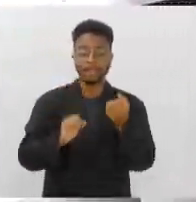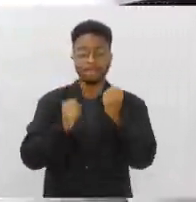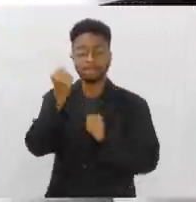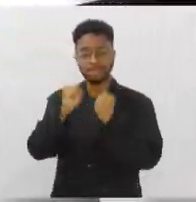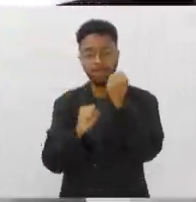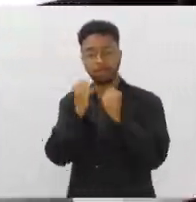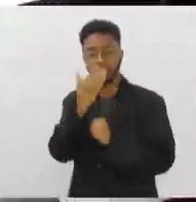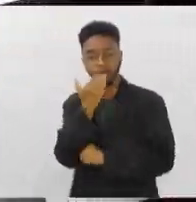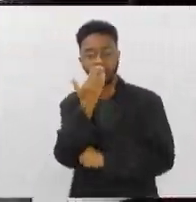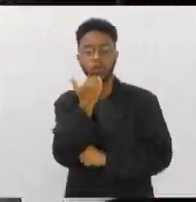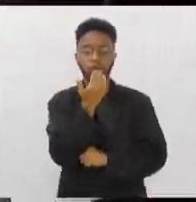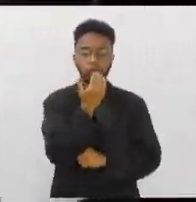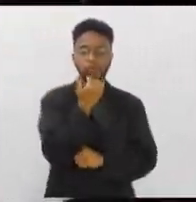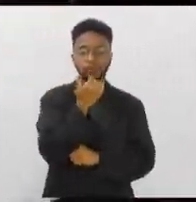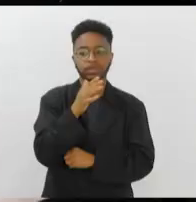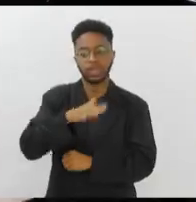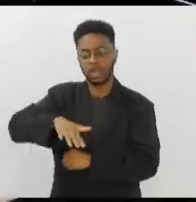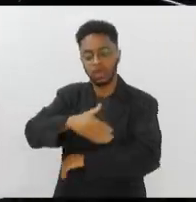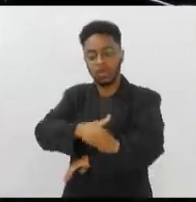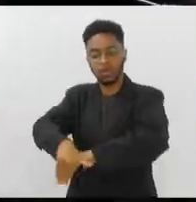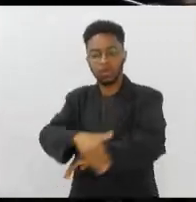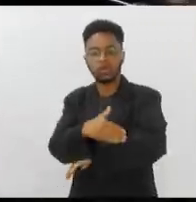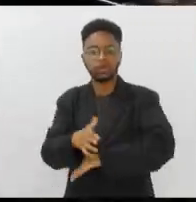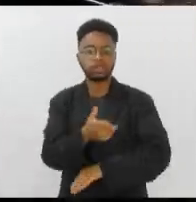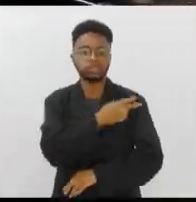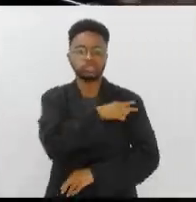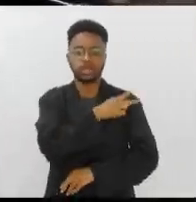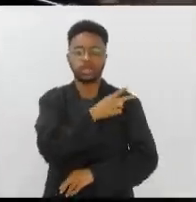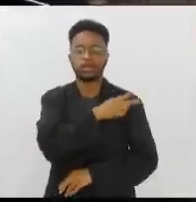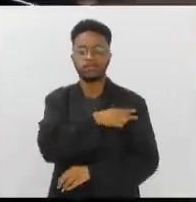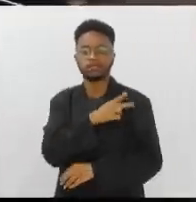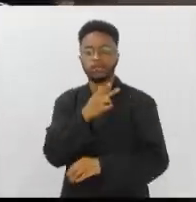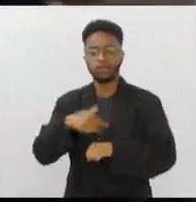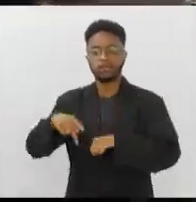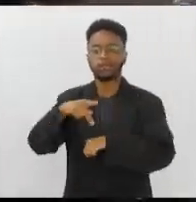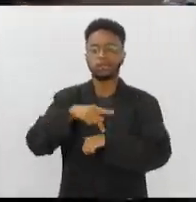alimentação, Rodrigues Alves era o chefe da nação.